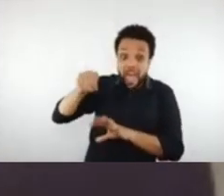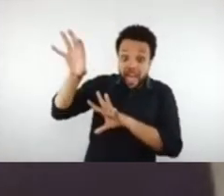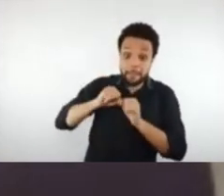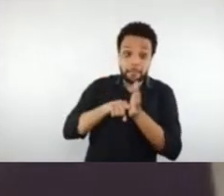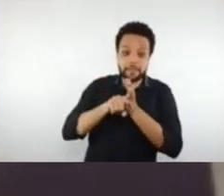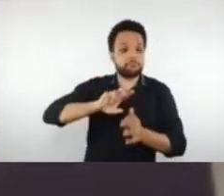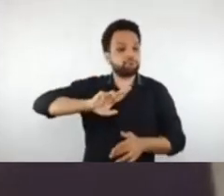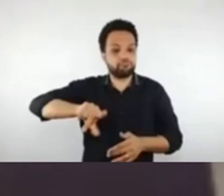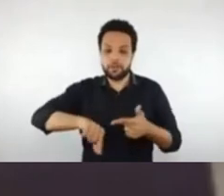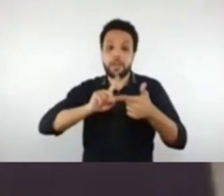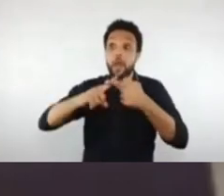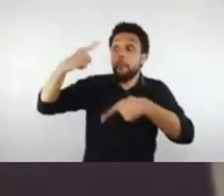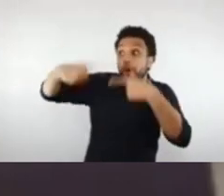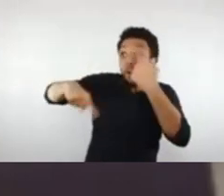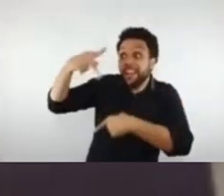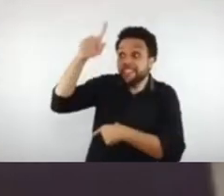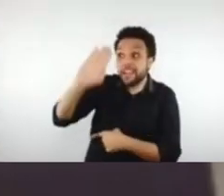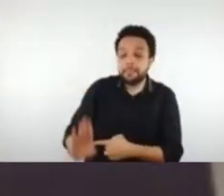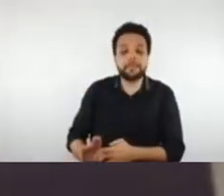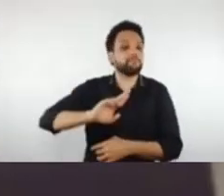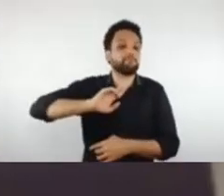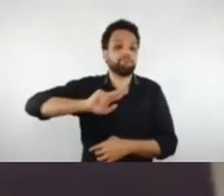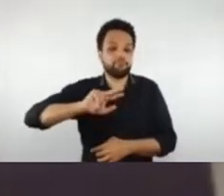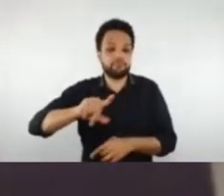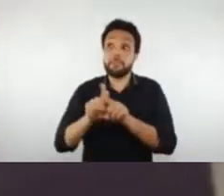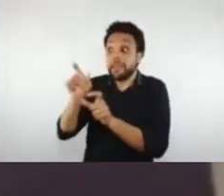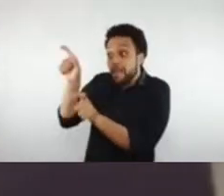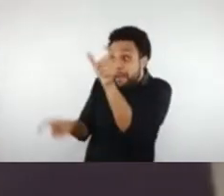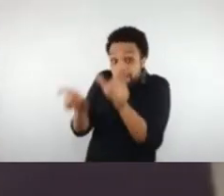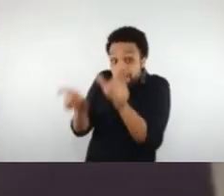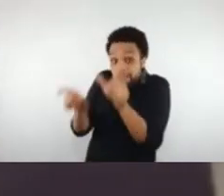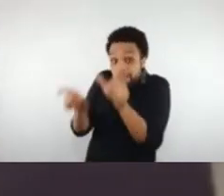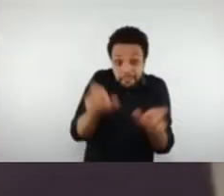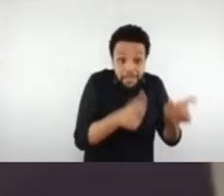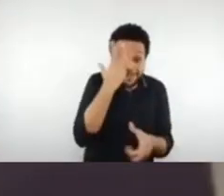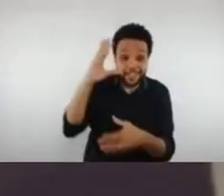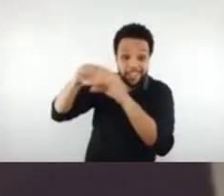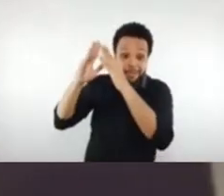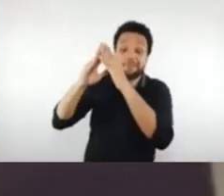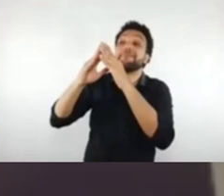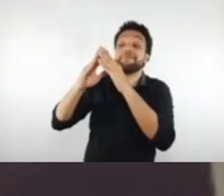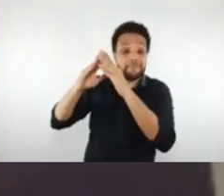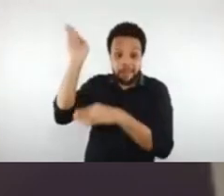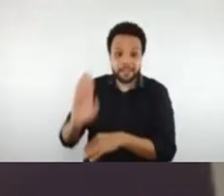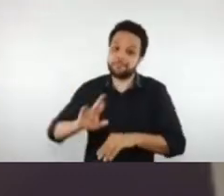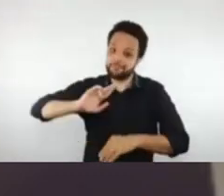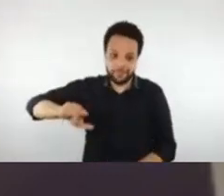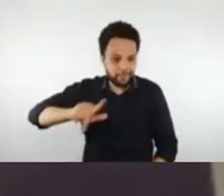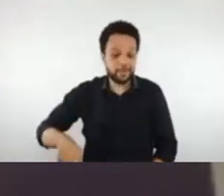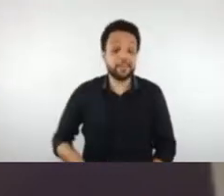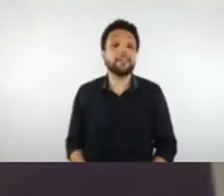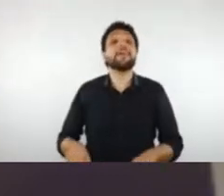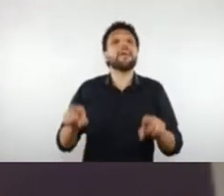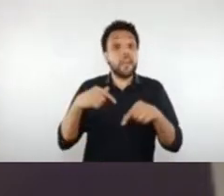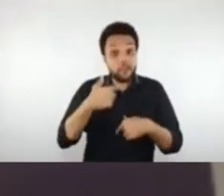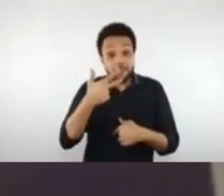chamado Brasil, eu não posso falar do grupo humano da nação chamado Brasil. Eu posso falar de outra coisa que também